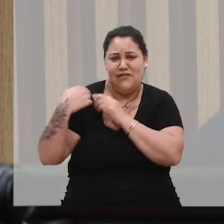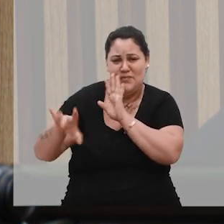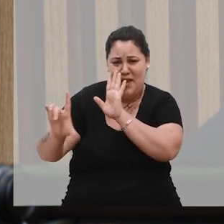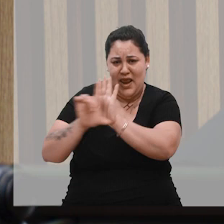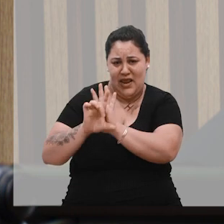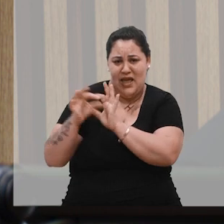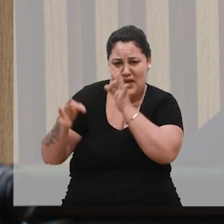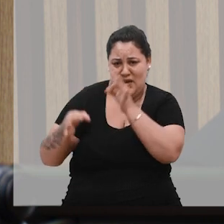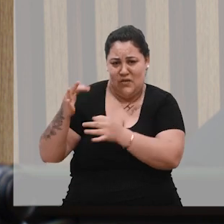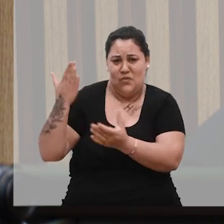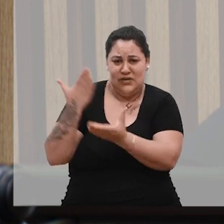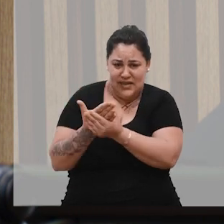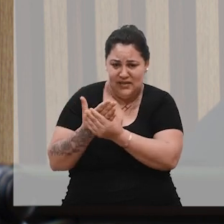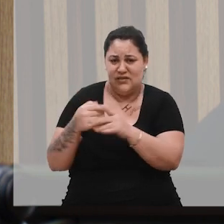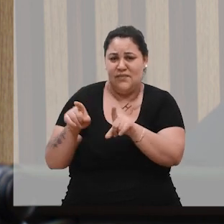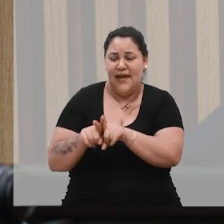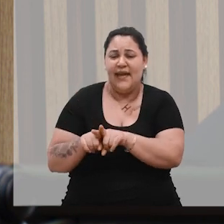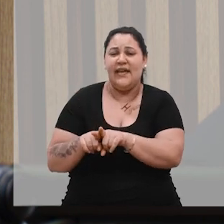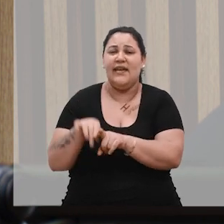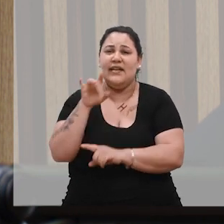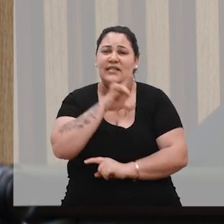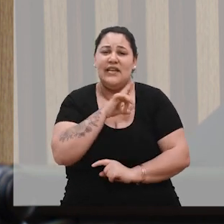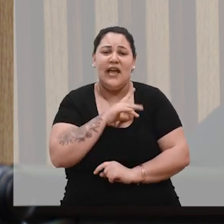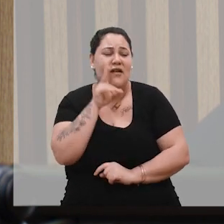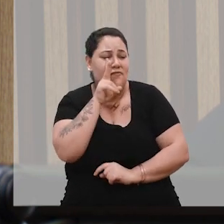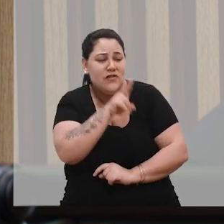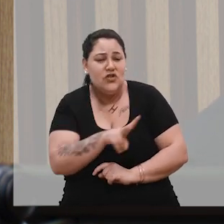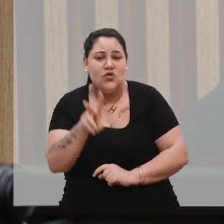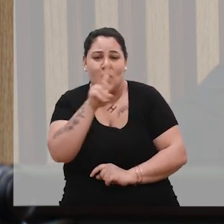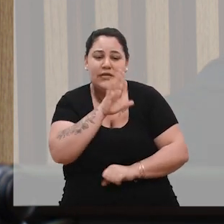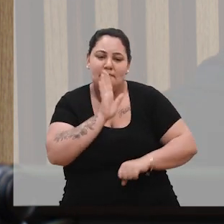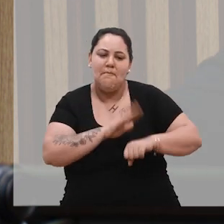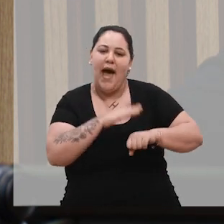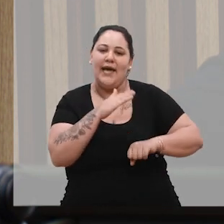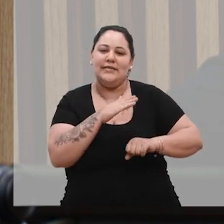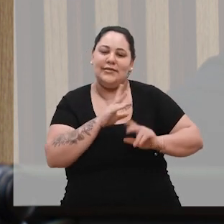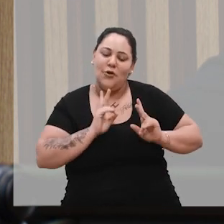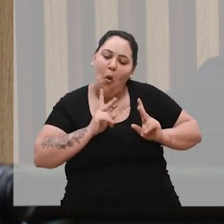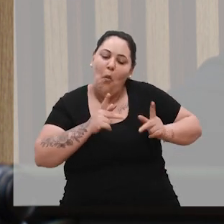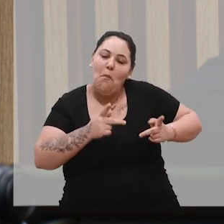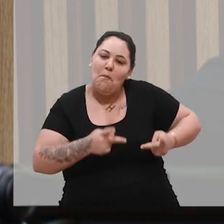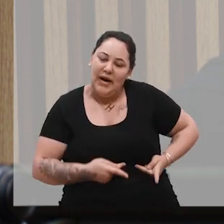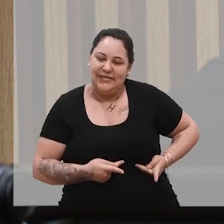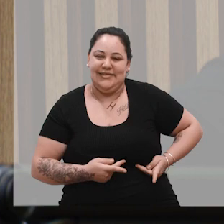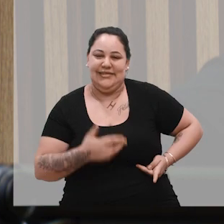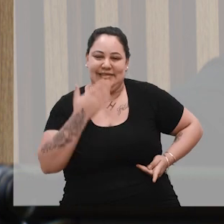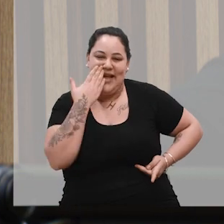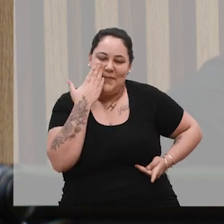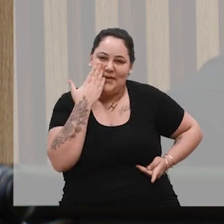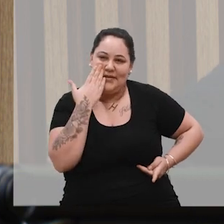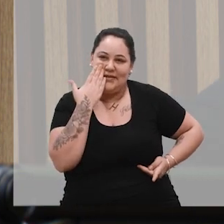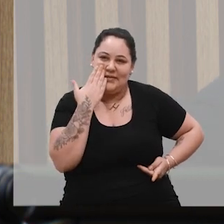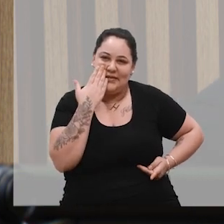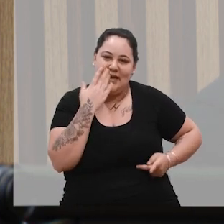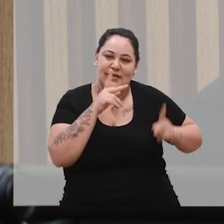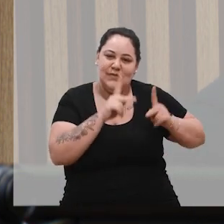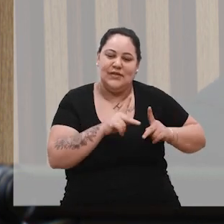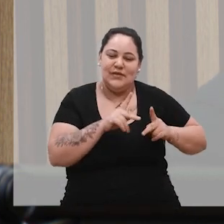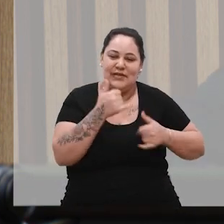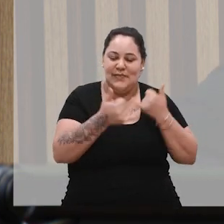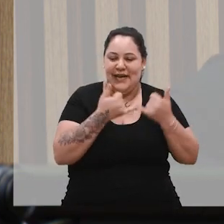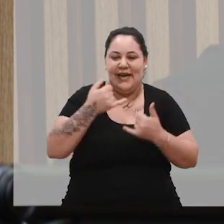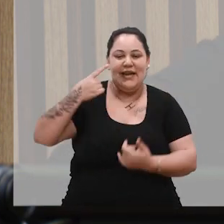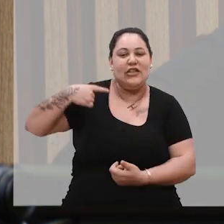que decidem os rumos dos processos, eles estão tendo visões muito mais humanas, né? O pessoal sempre brinca que advogado fala que